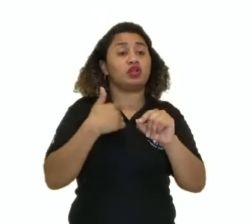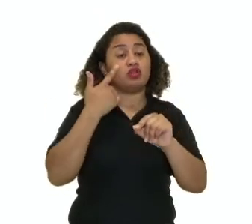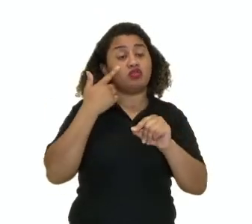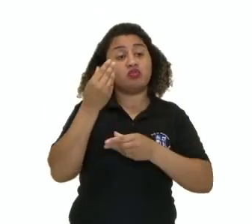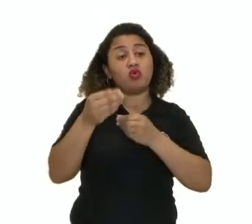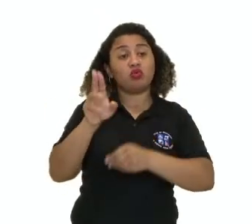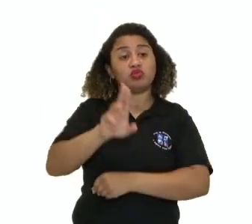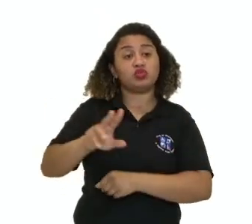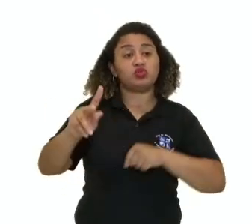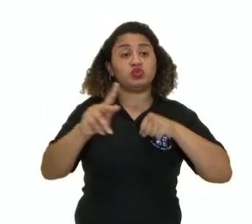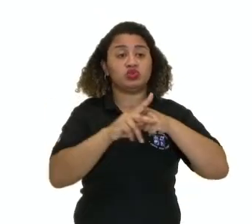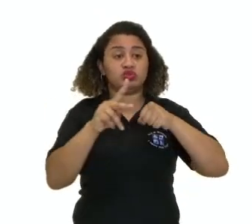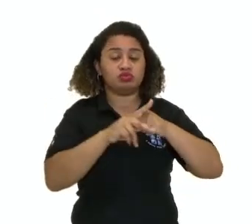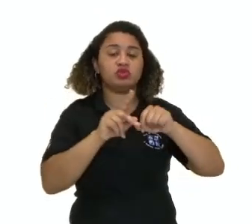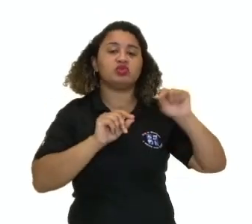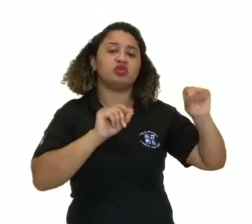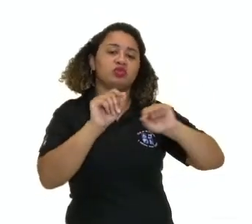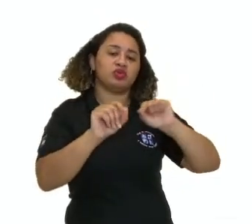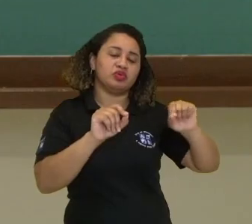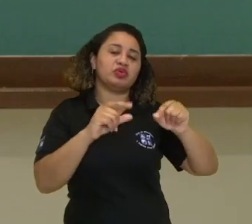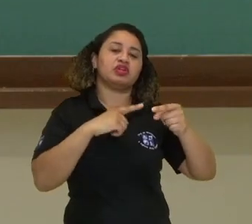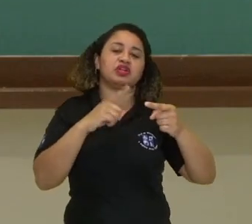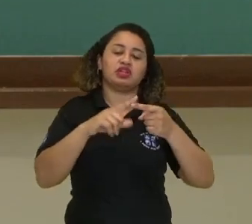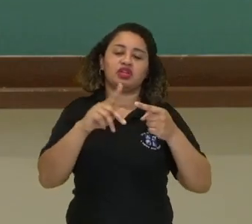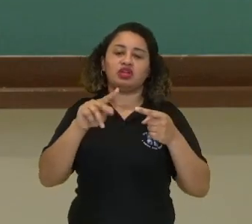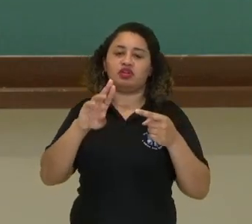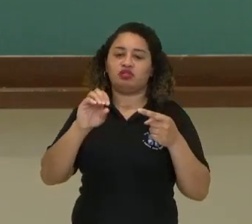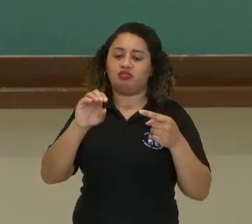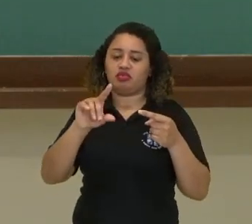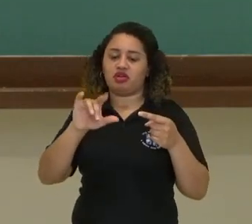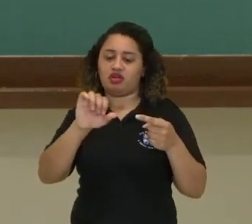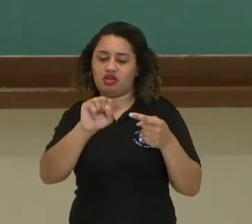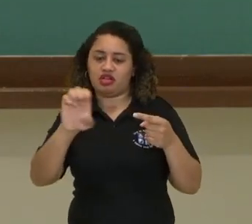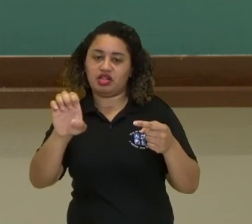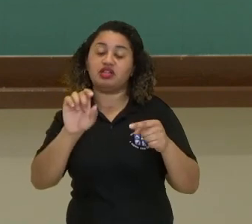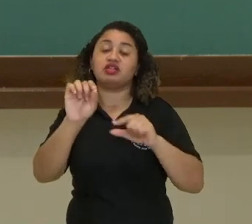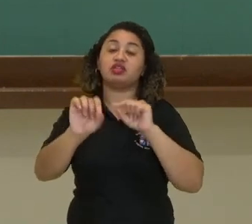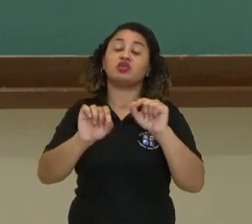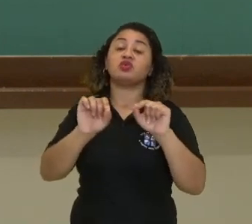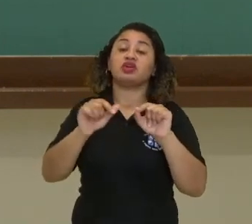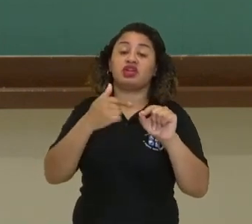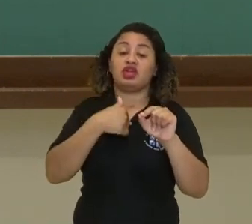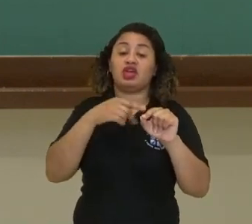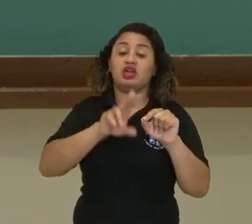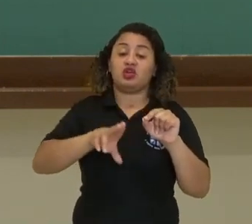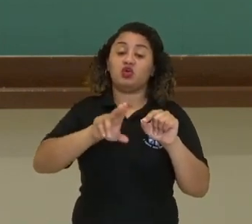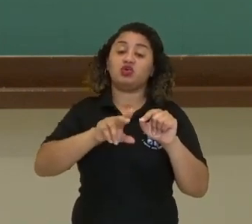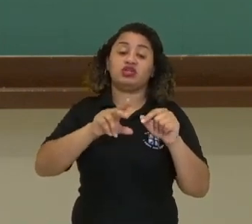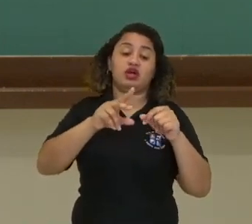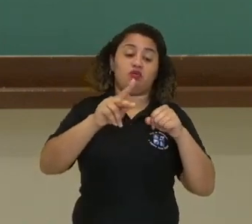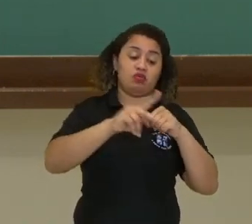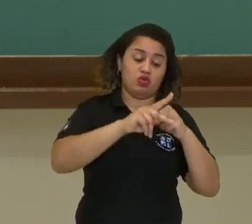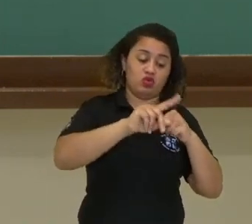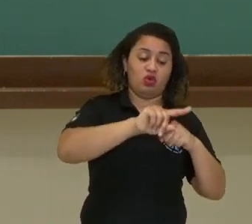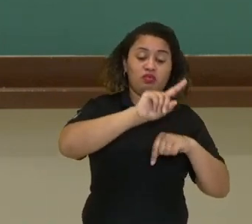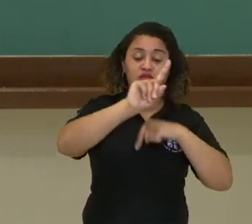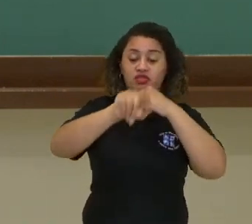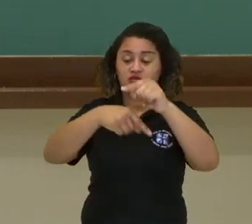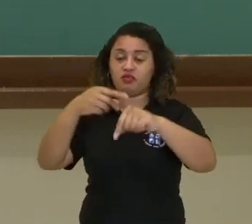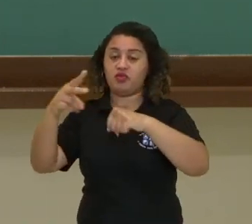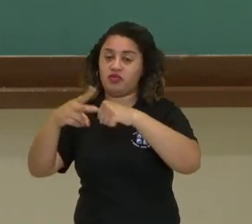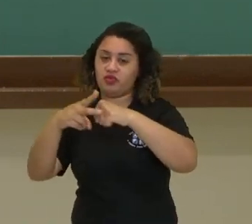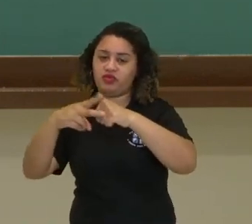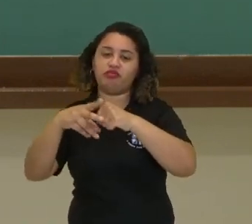colocação pronominal, que são, nós temos a próclise, que é aquela que vem antes do verbo, e aí nós temos